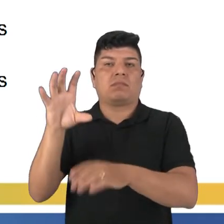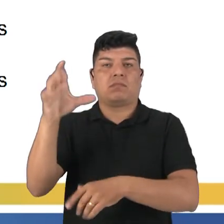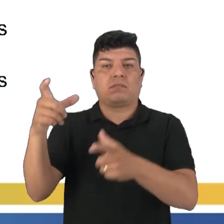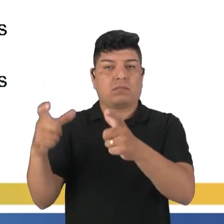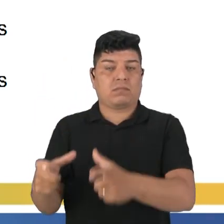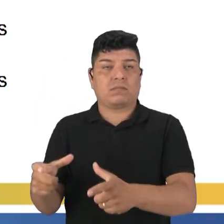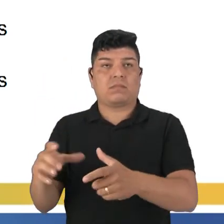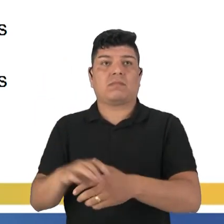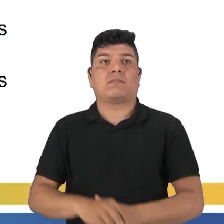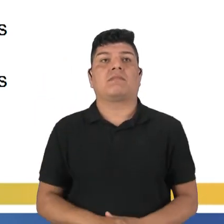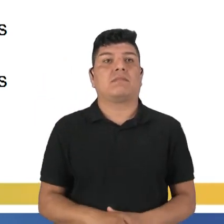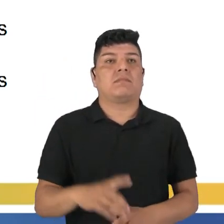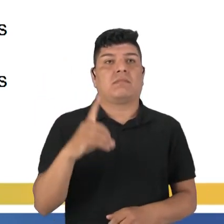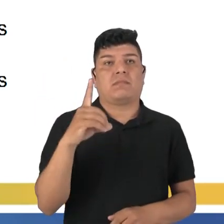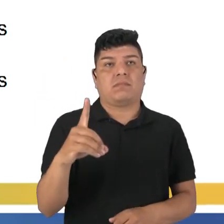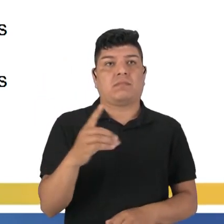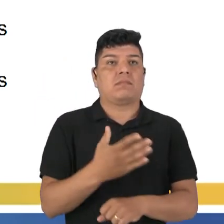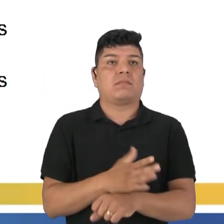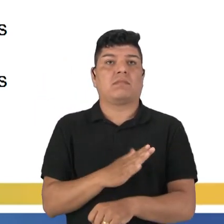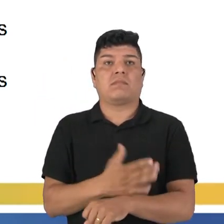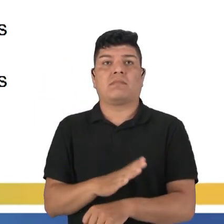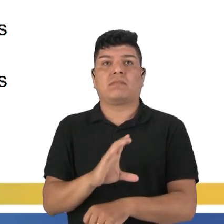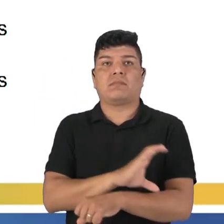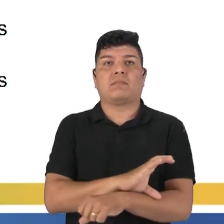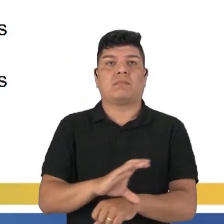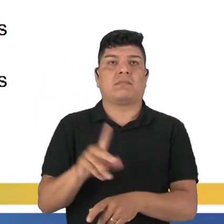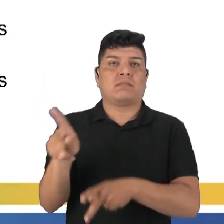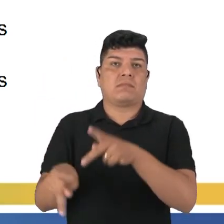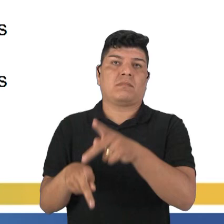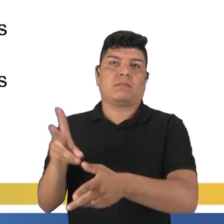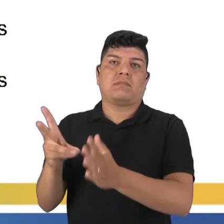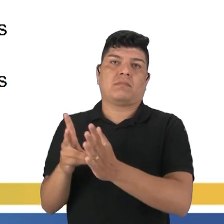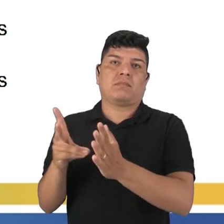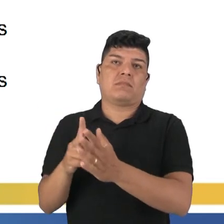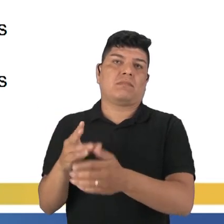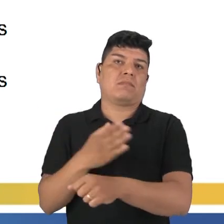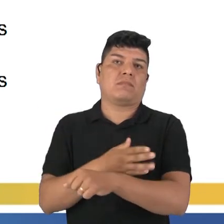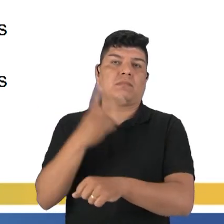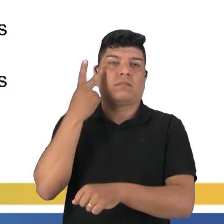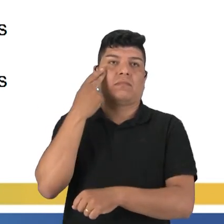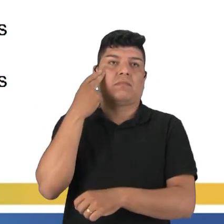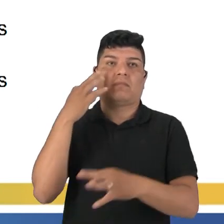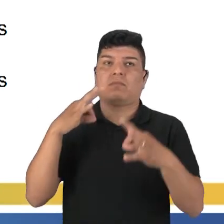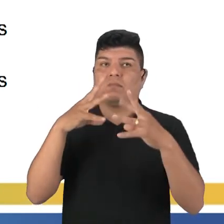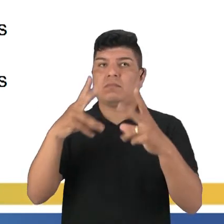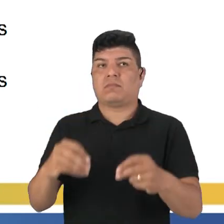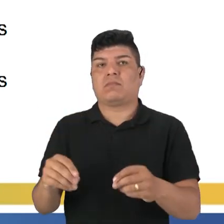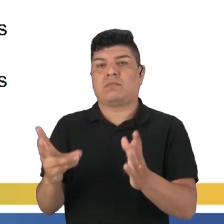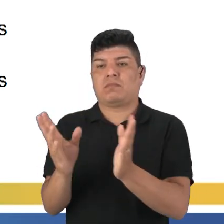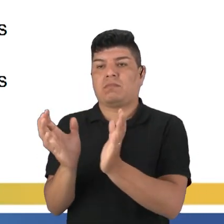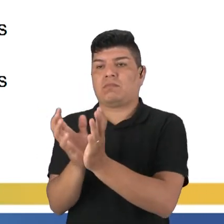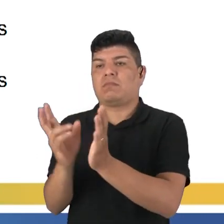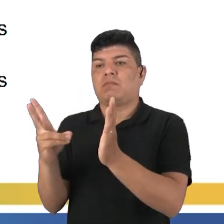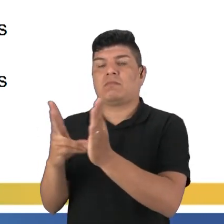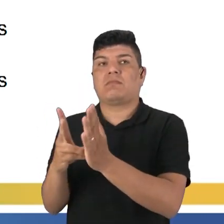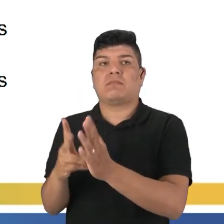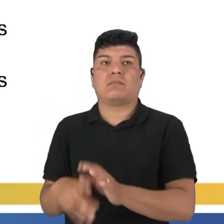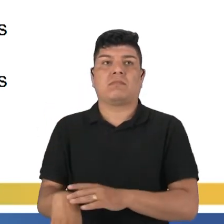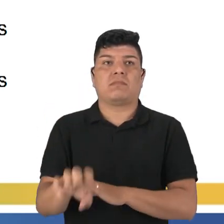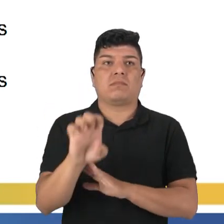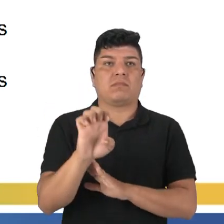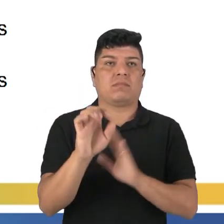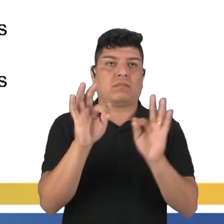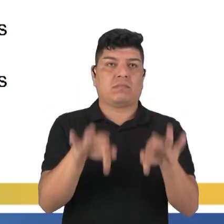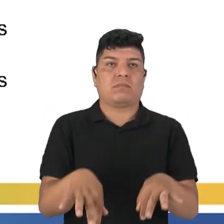na região. E D. As práticas culturais dos povos indígenas são comuns a todas as etnias.